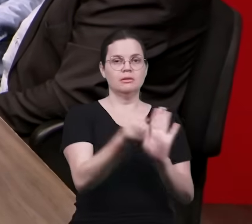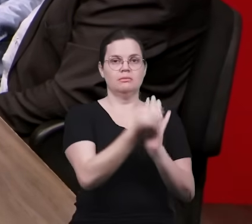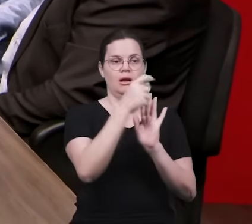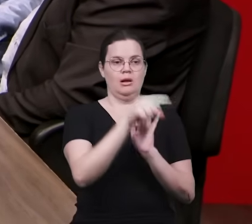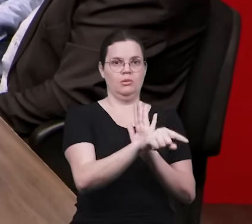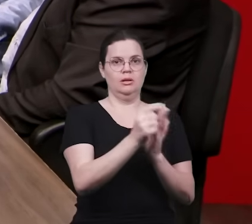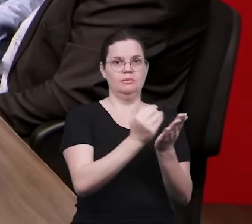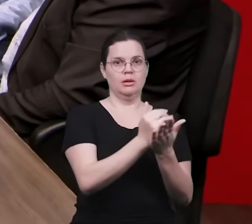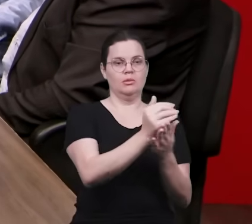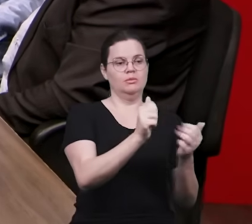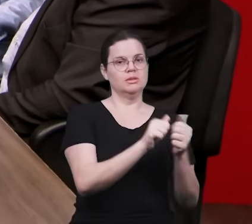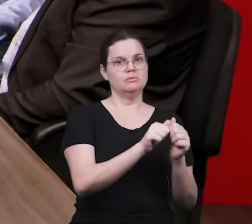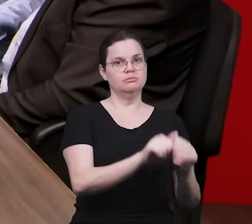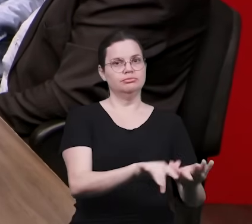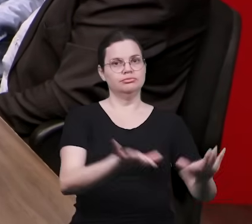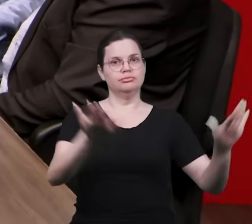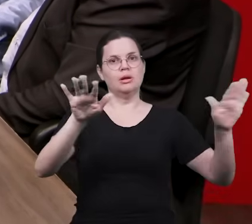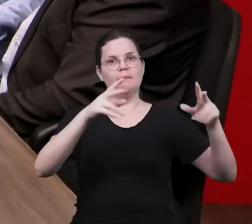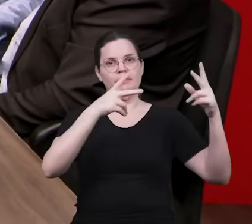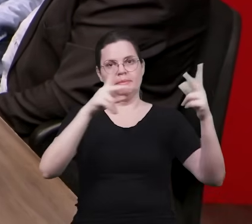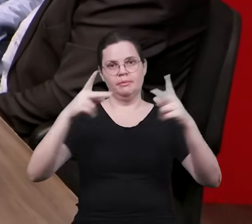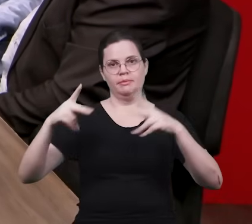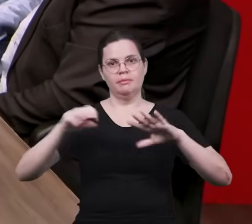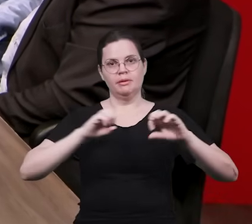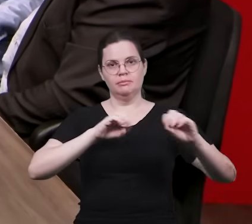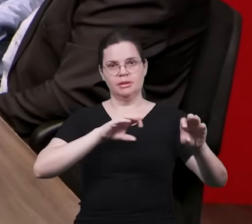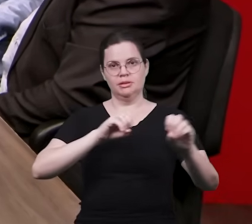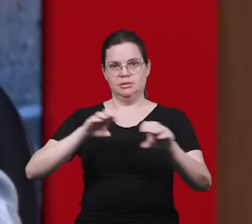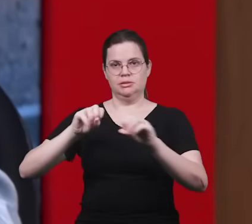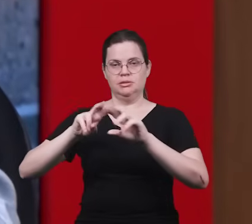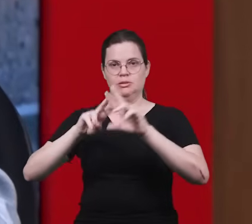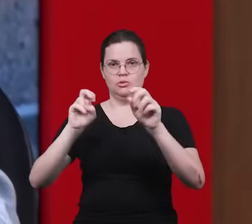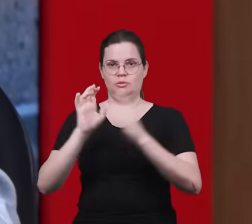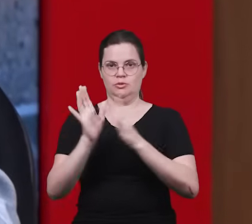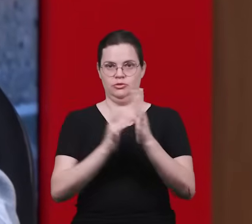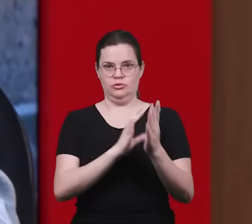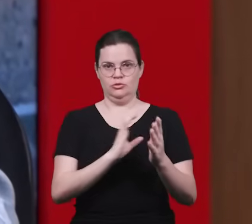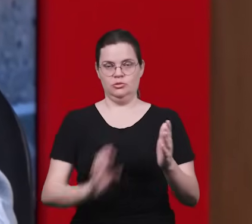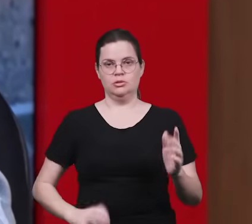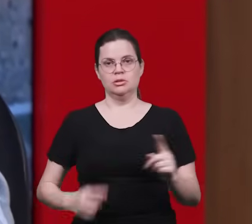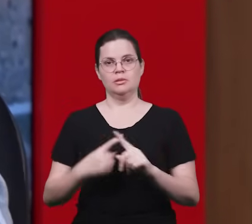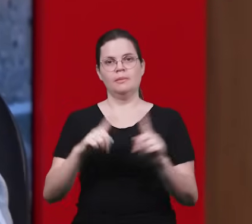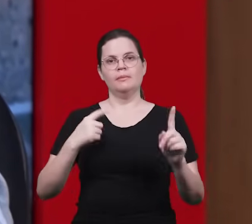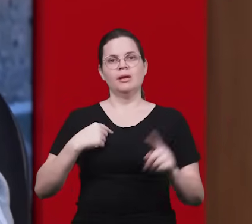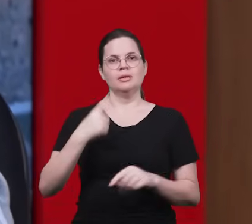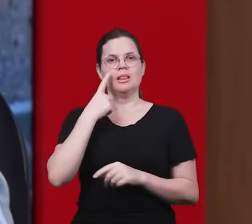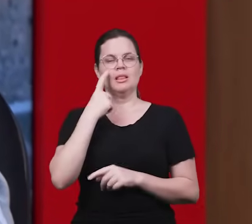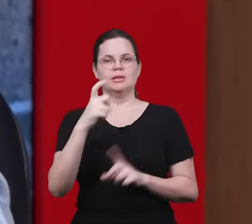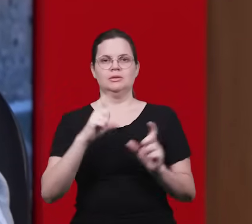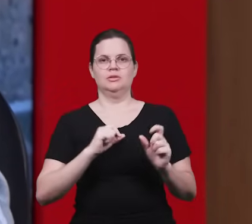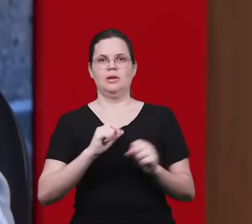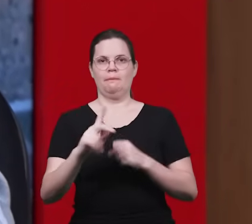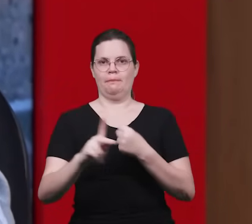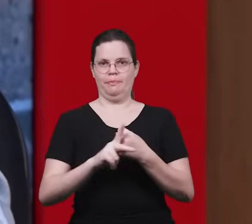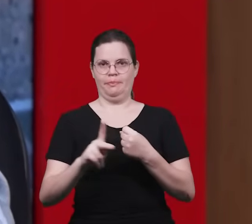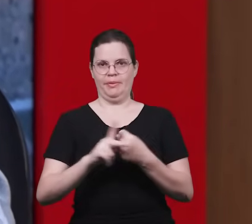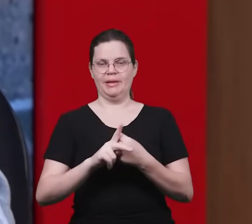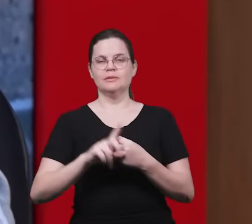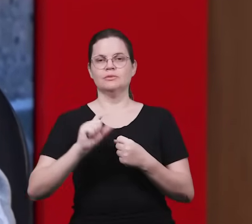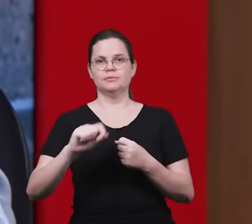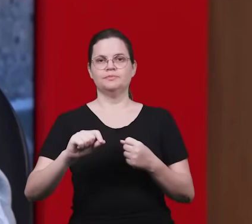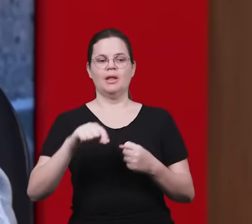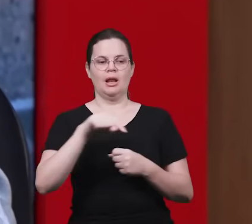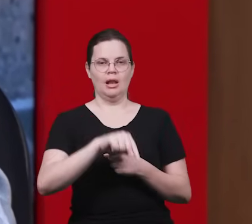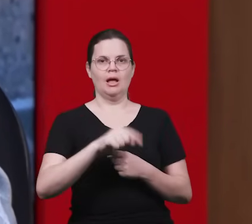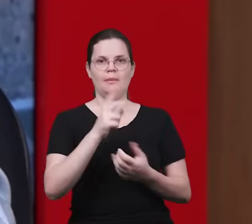igreja. E o que nos chama a atenção é que Pedro, quando recebeu ali aquela bênção, eram